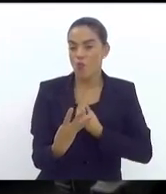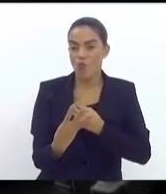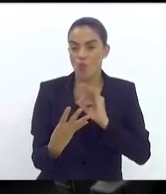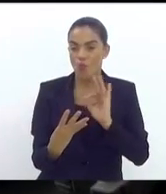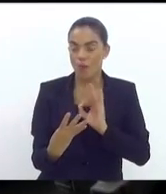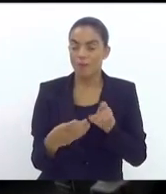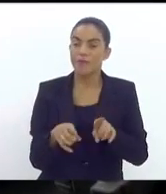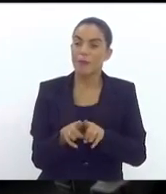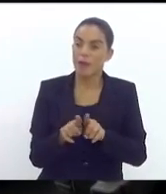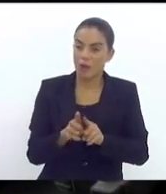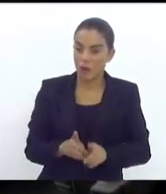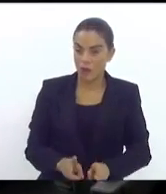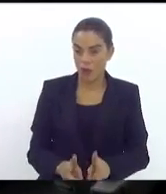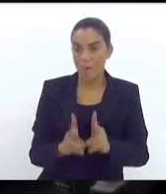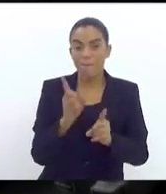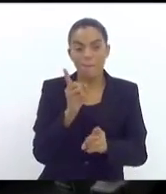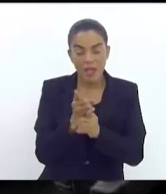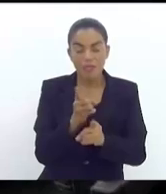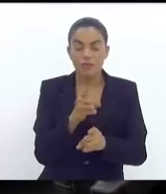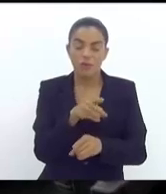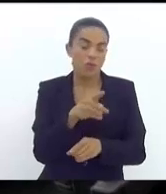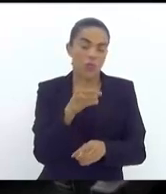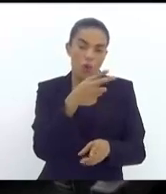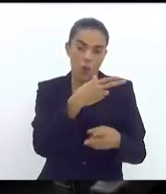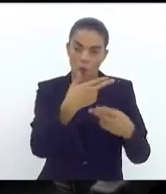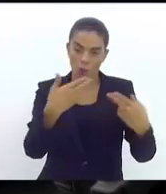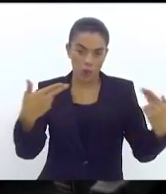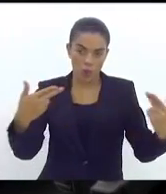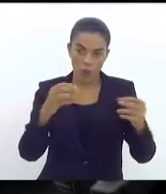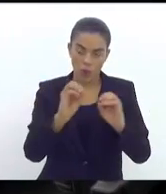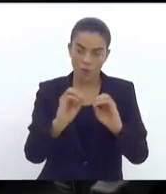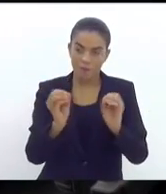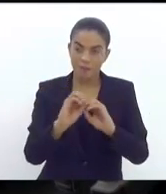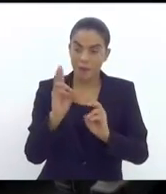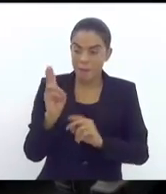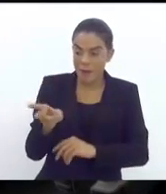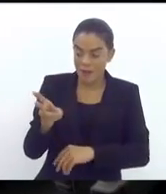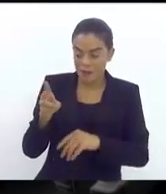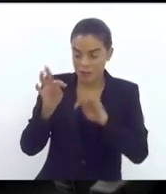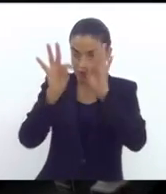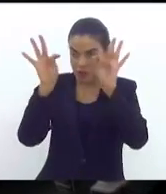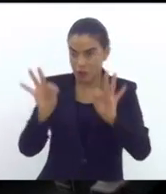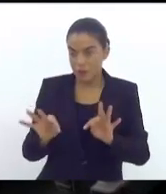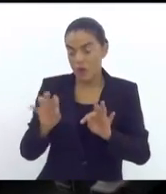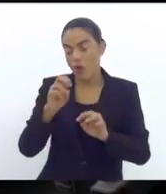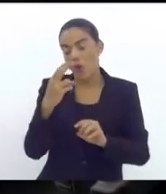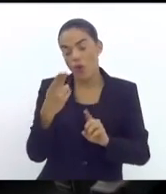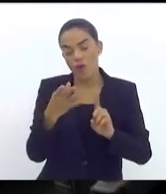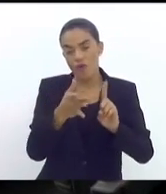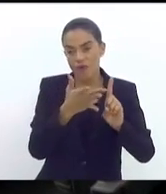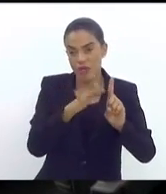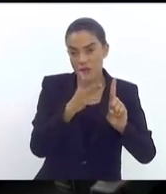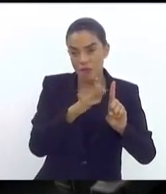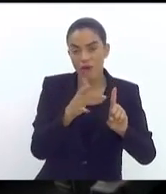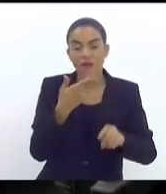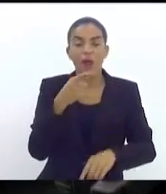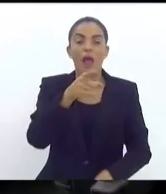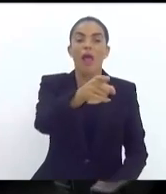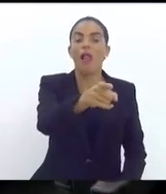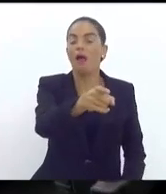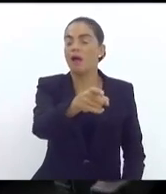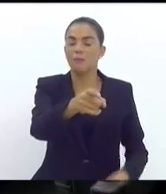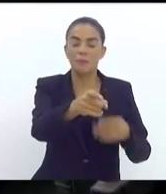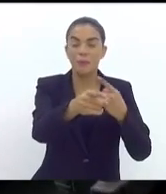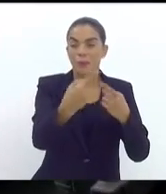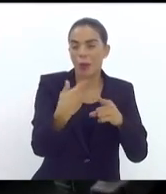continuará ainda que ela não identifique alguém, evitando que a própria testemunha ou vítima sinta-se pressionada a indicar alguém, mesmo que ela não